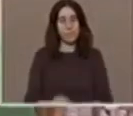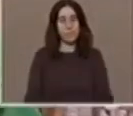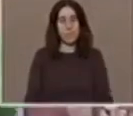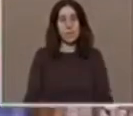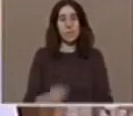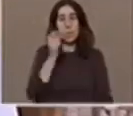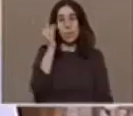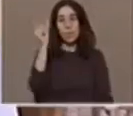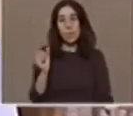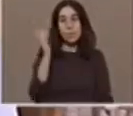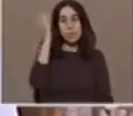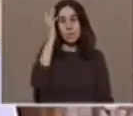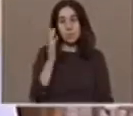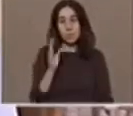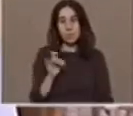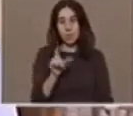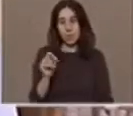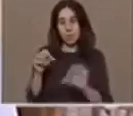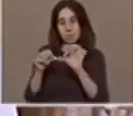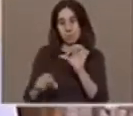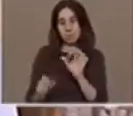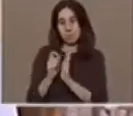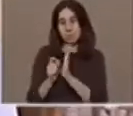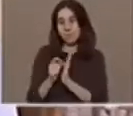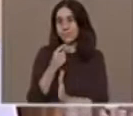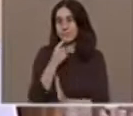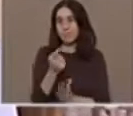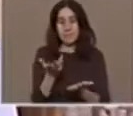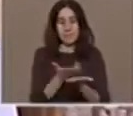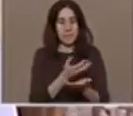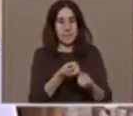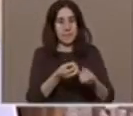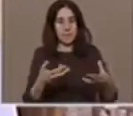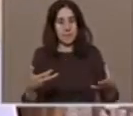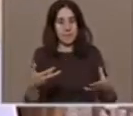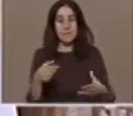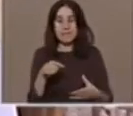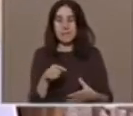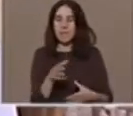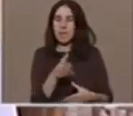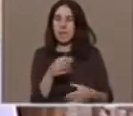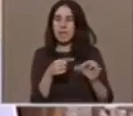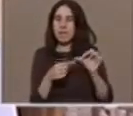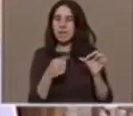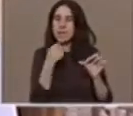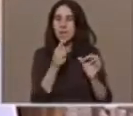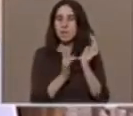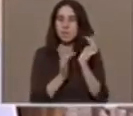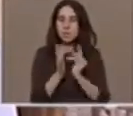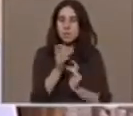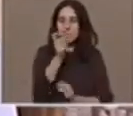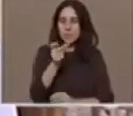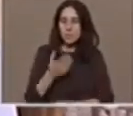São João, neste relato, é Jesus quem vê a multidão faminta e é ele que